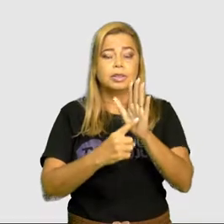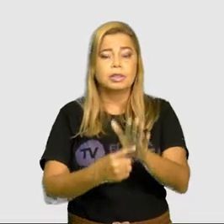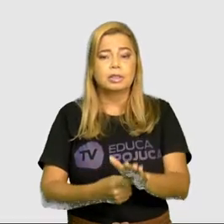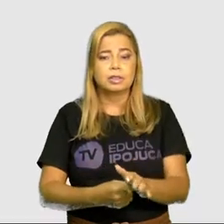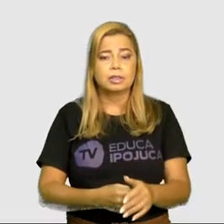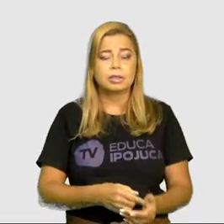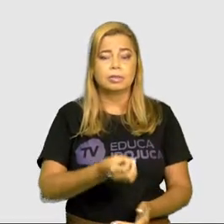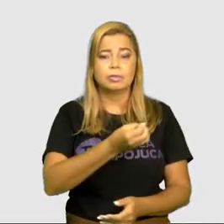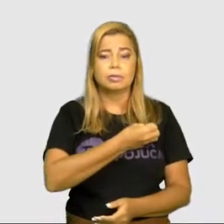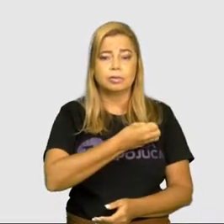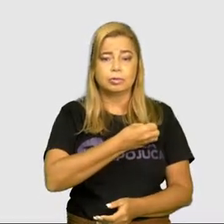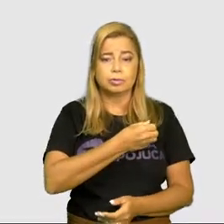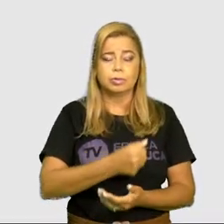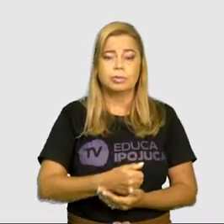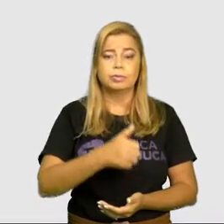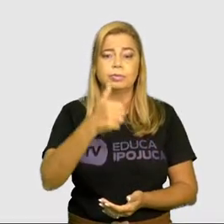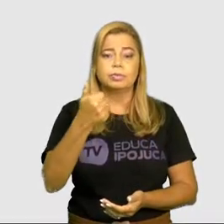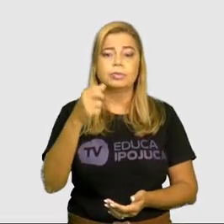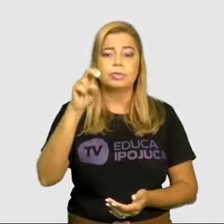número